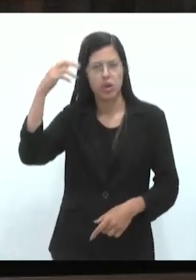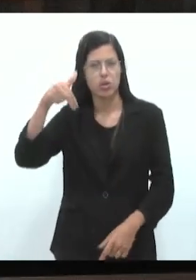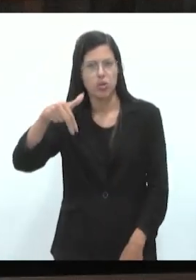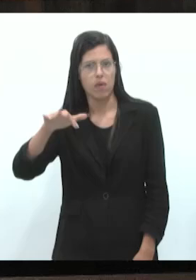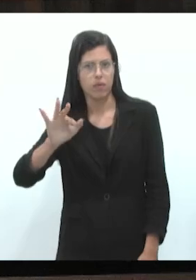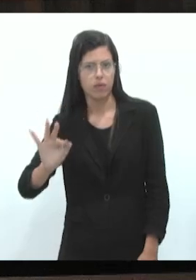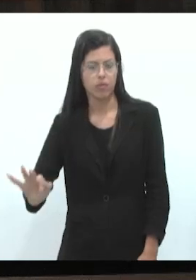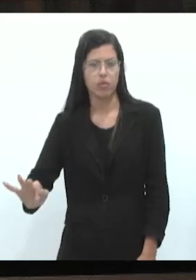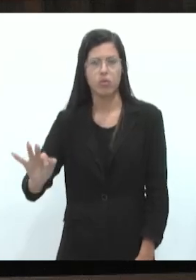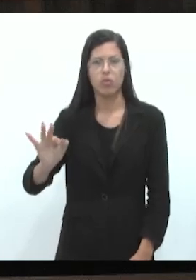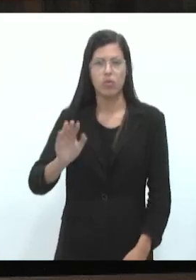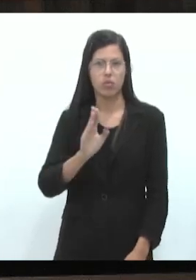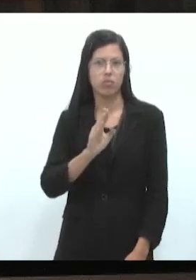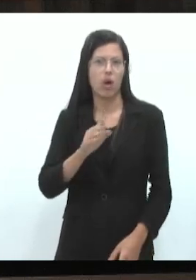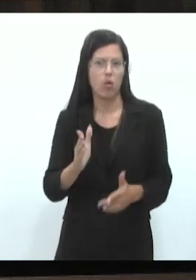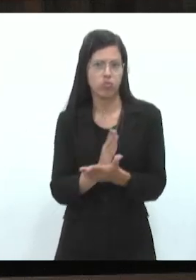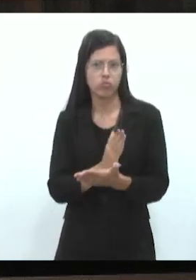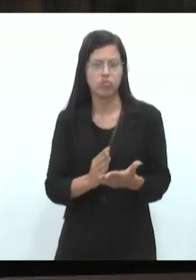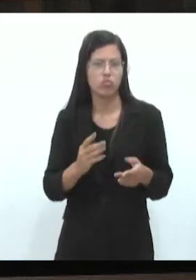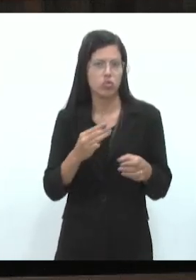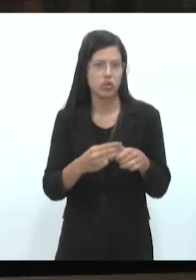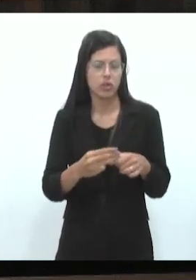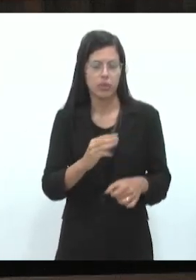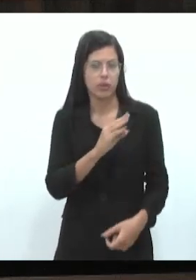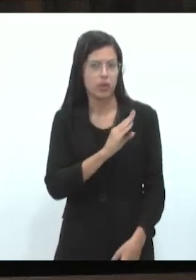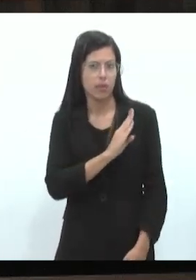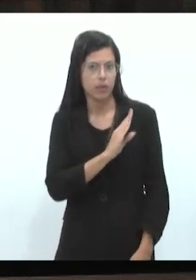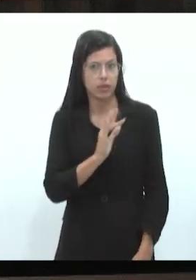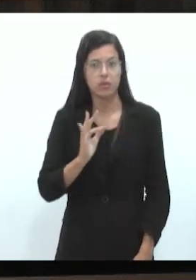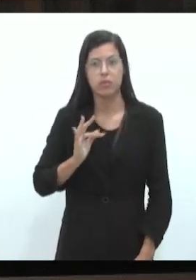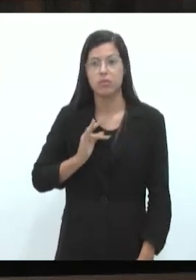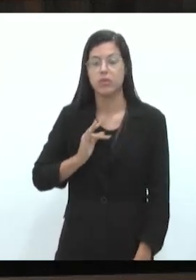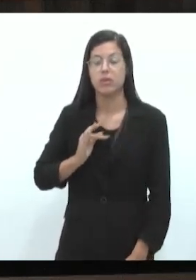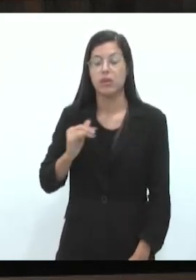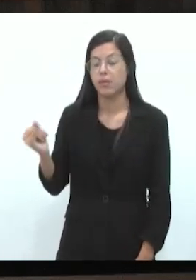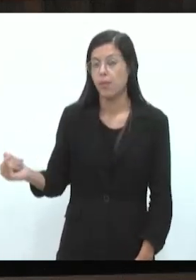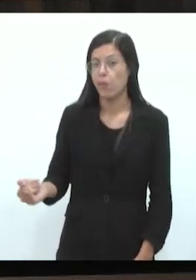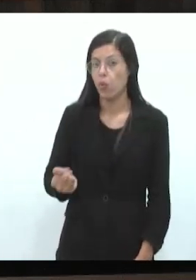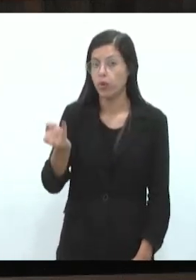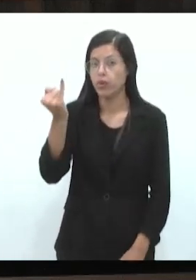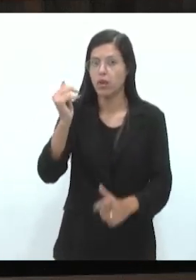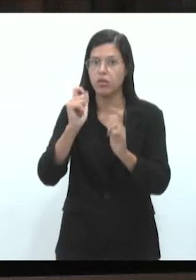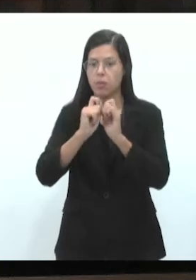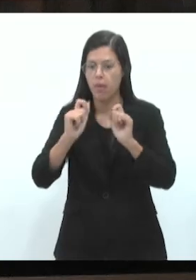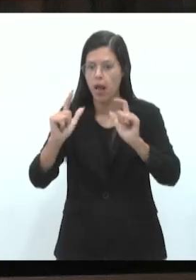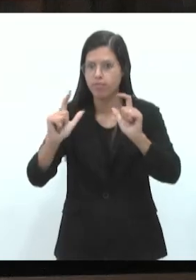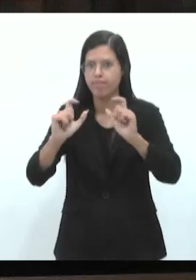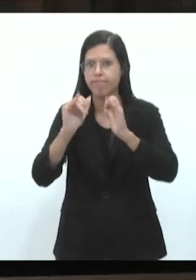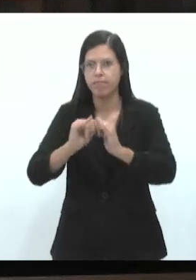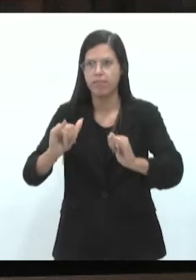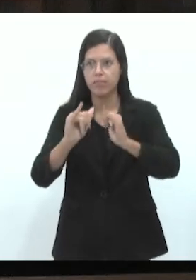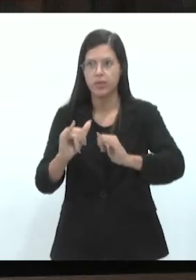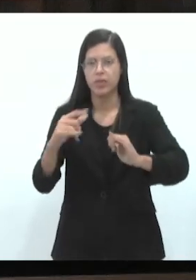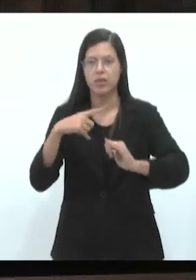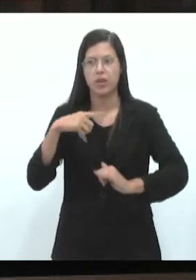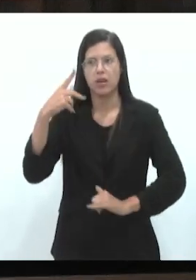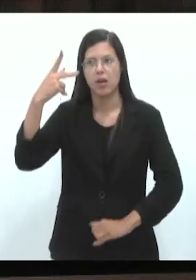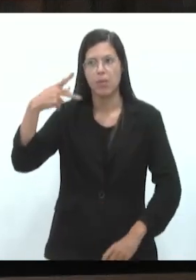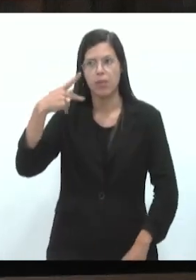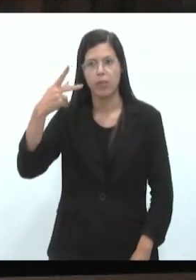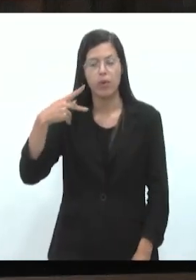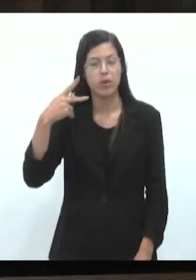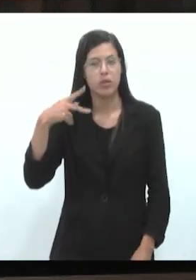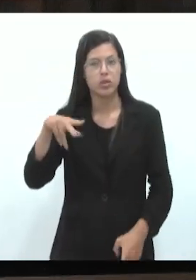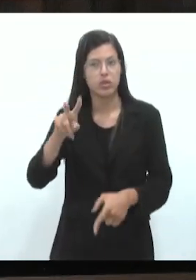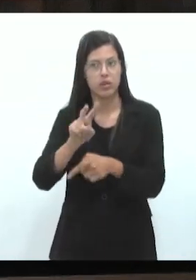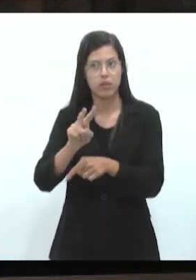Baixada Fluminense. E as sirenes são fundamentais para o sistema de alerta e alarme, que é algo que está na Política Nacional de Proteção e Defesa Civil, a